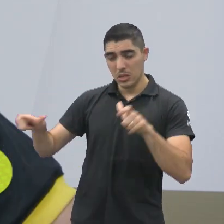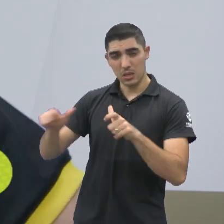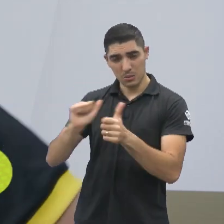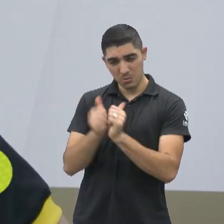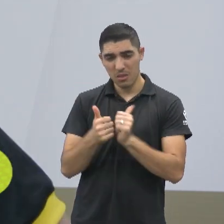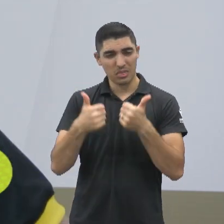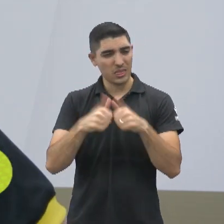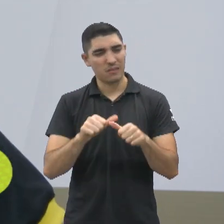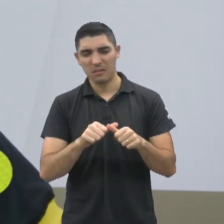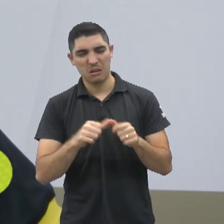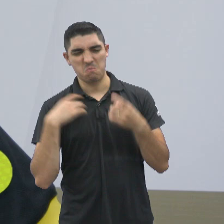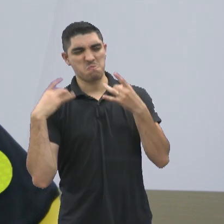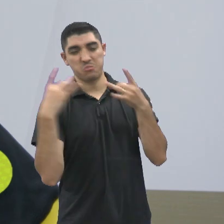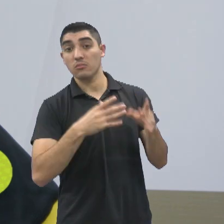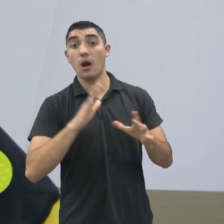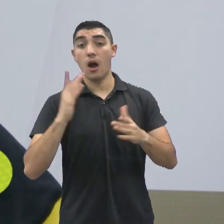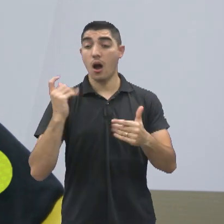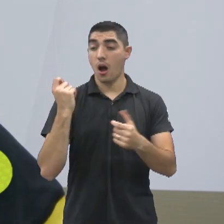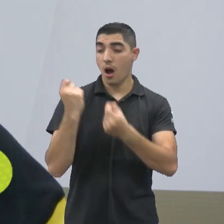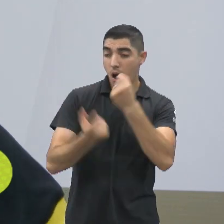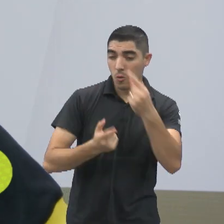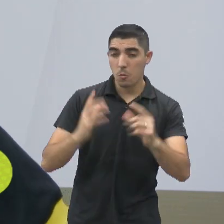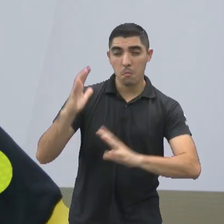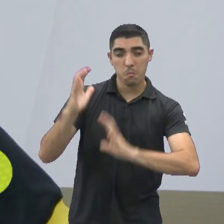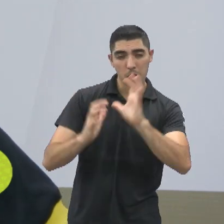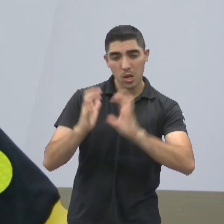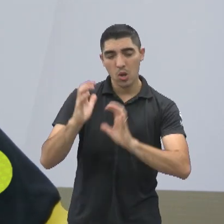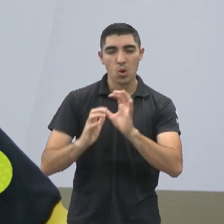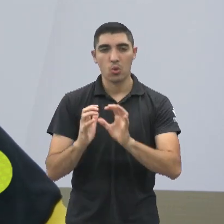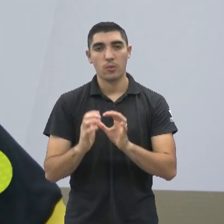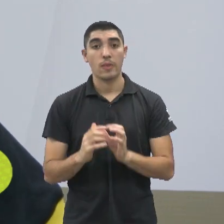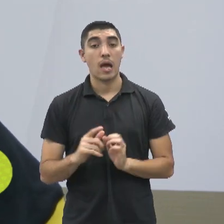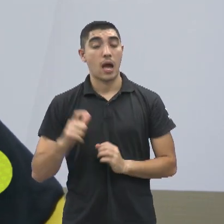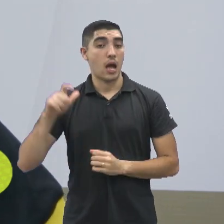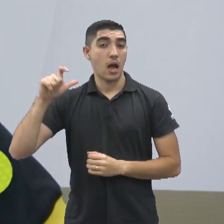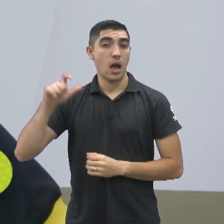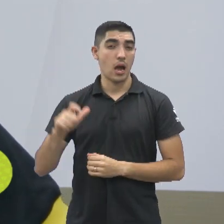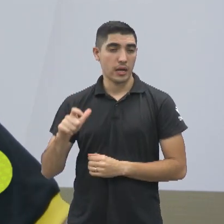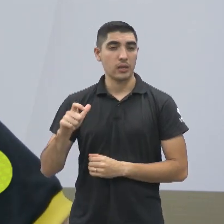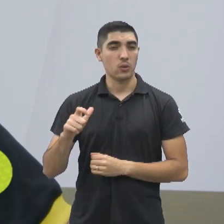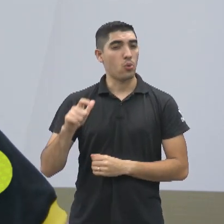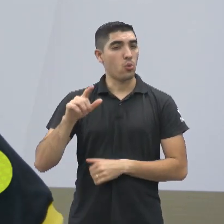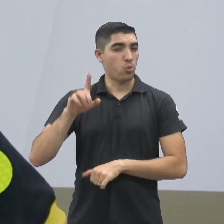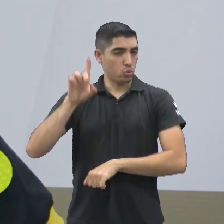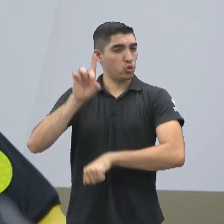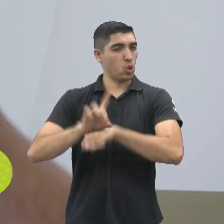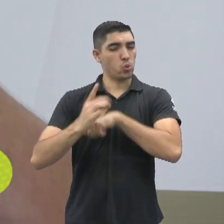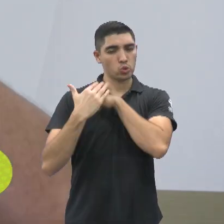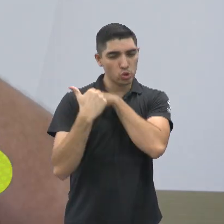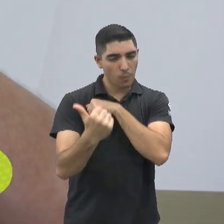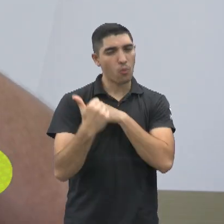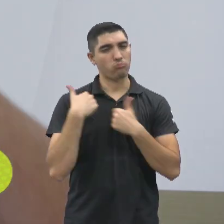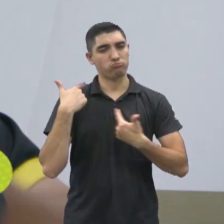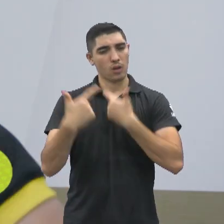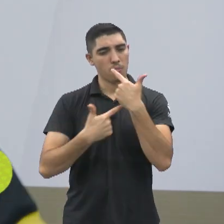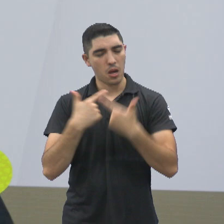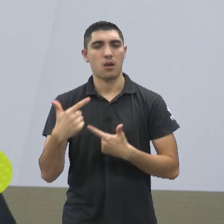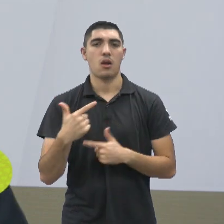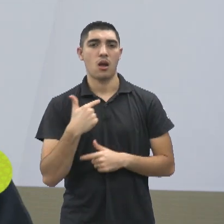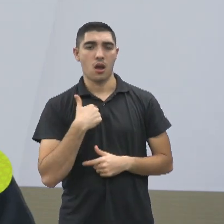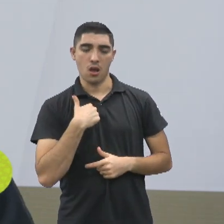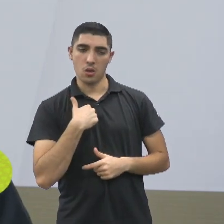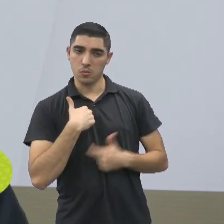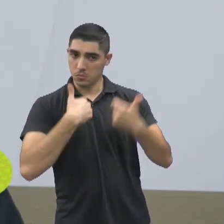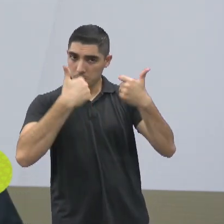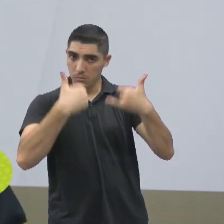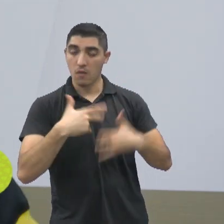um não falando com o outro. Aí o Café me chamou para uma conversa, ele mesmo já estava bem desanimado, falou que aceitaria o desafio. Eu falei assim, se deixar